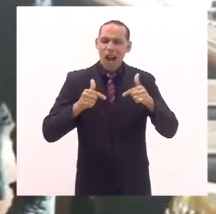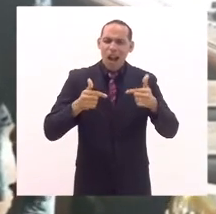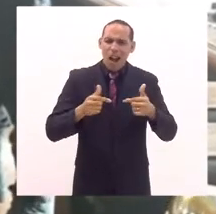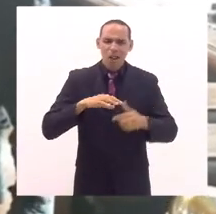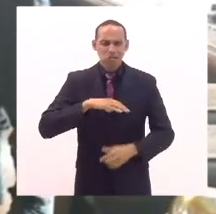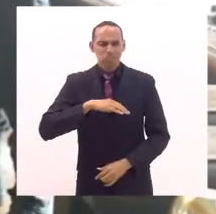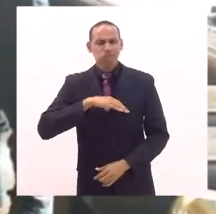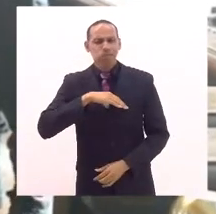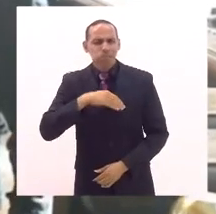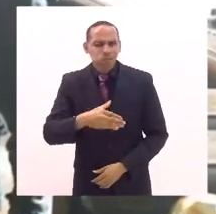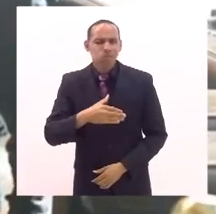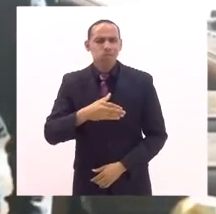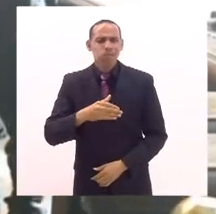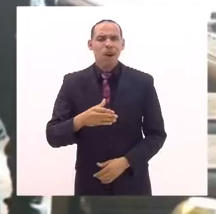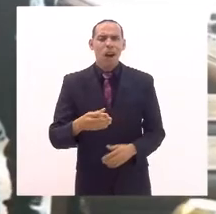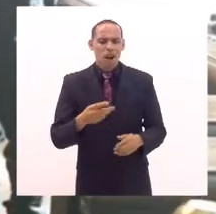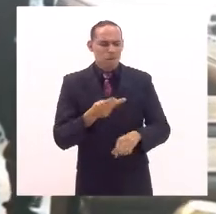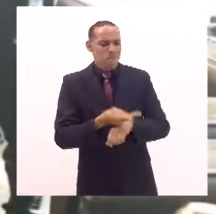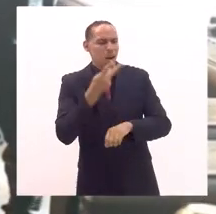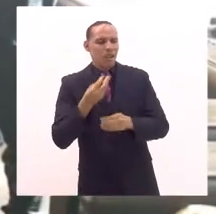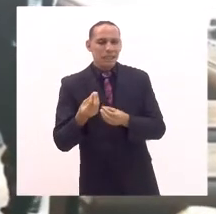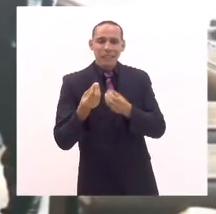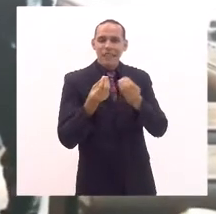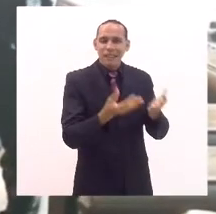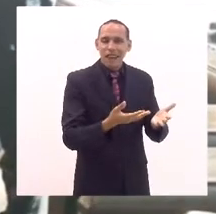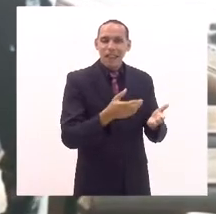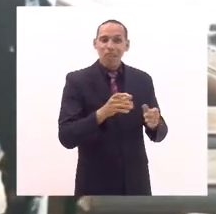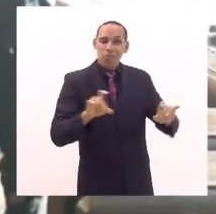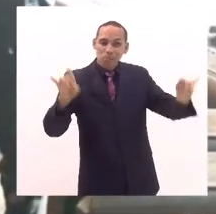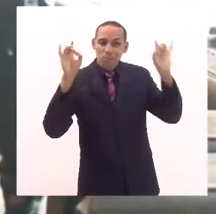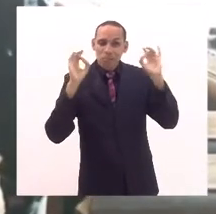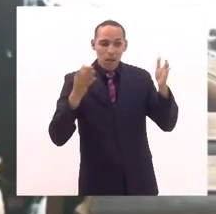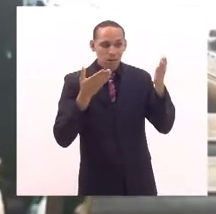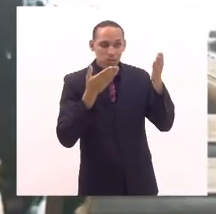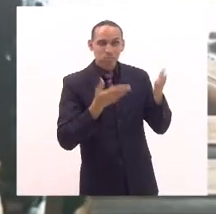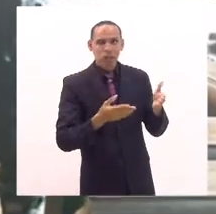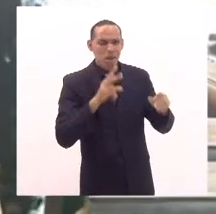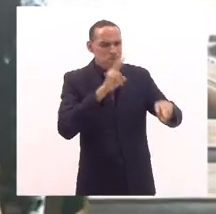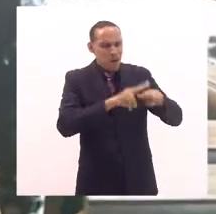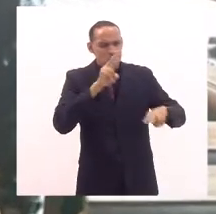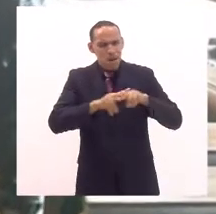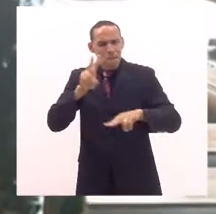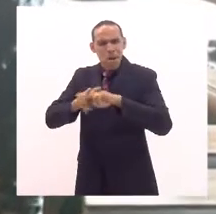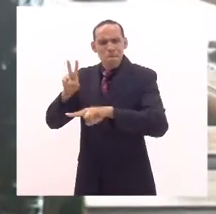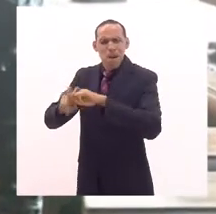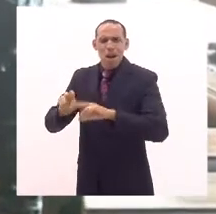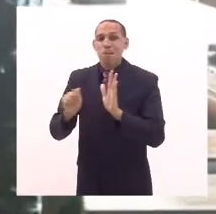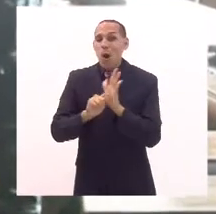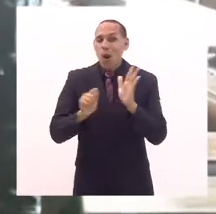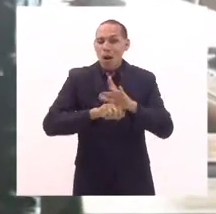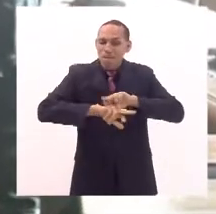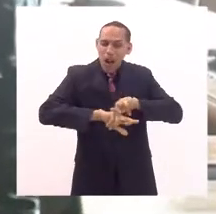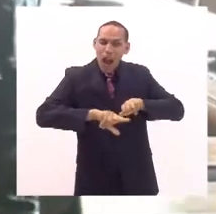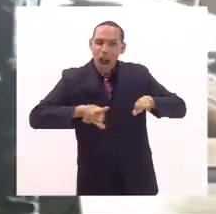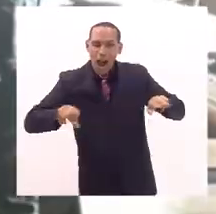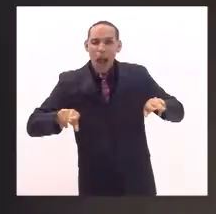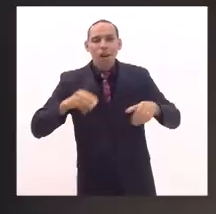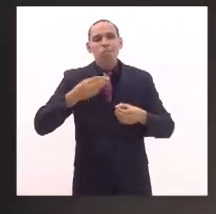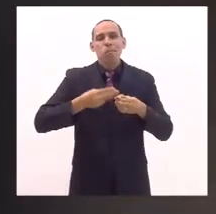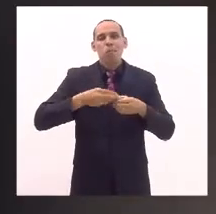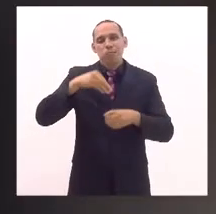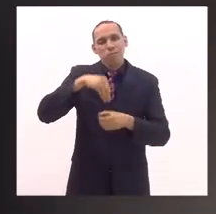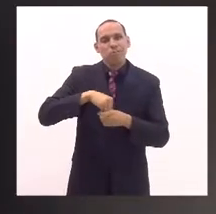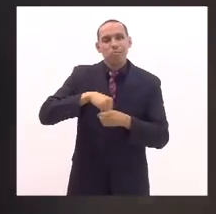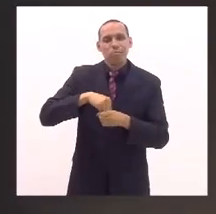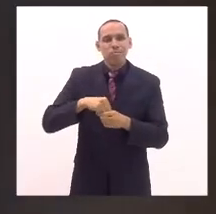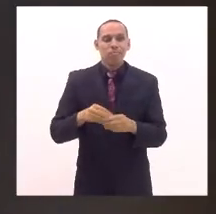coragem no desempenho de suas atribuições, sendo destaque com o número de prisões e apreensões de drogas em todo o município.